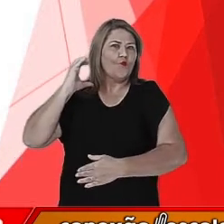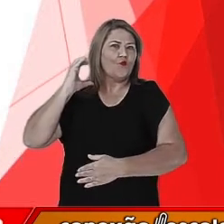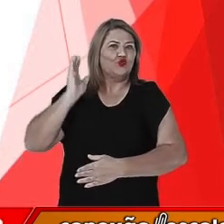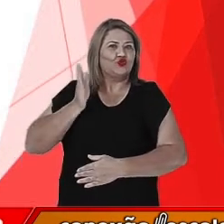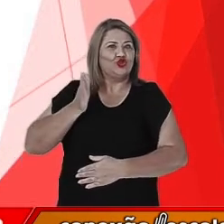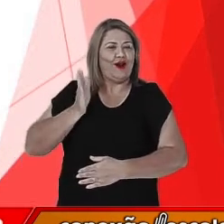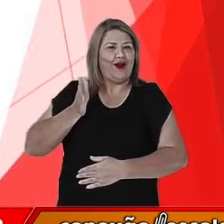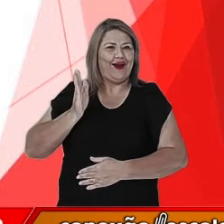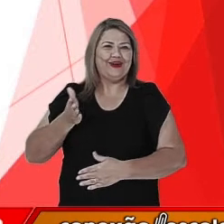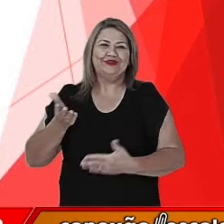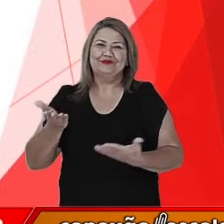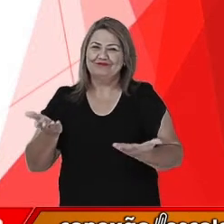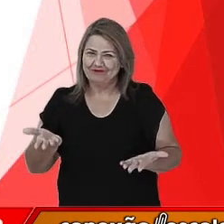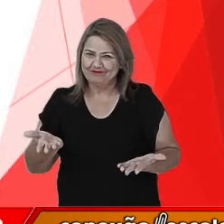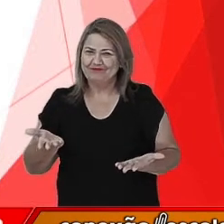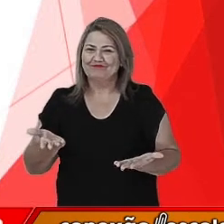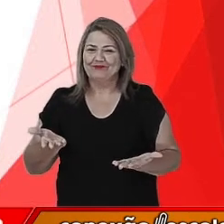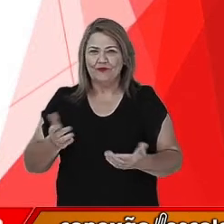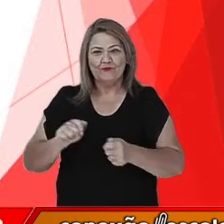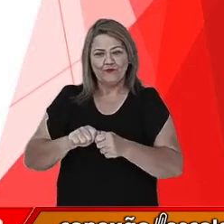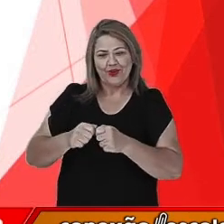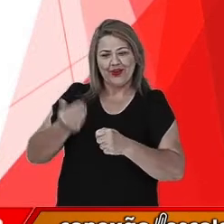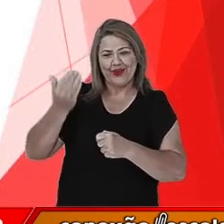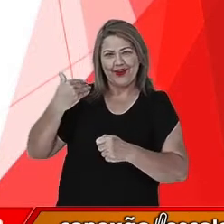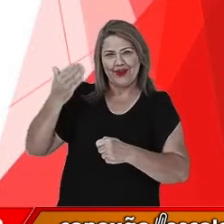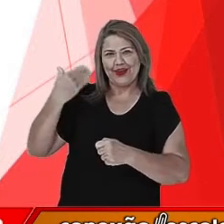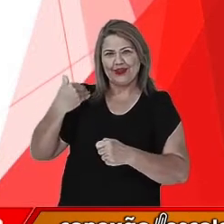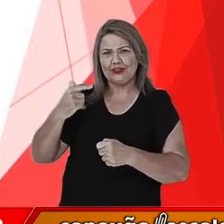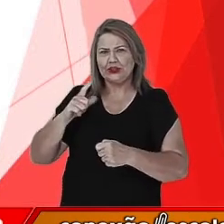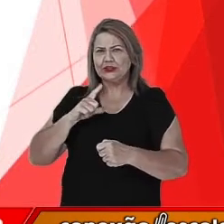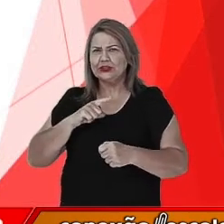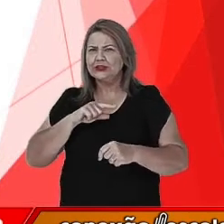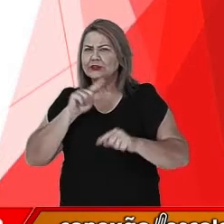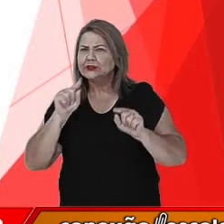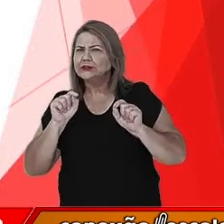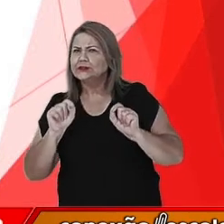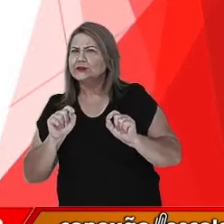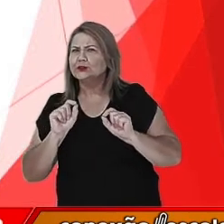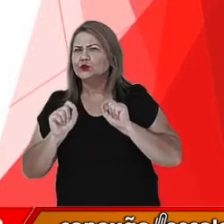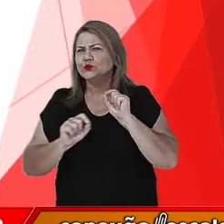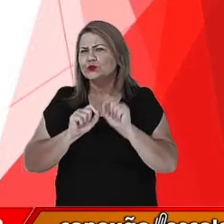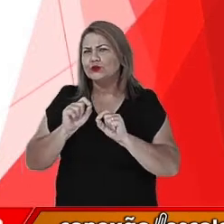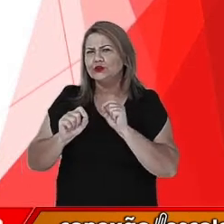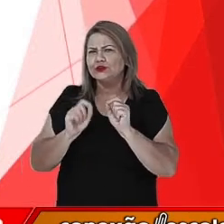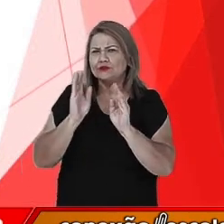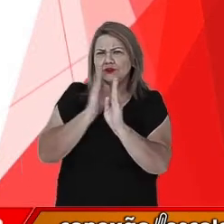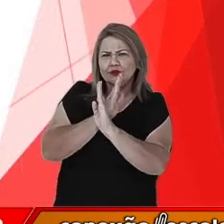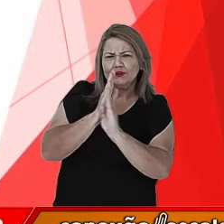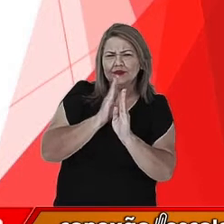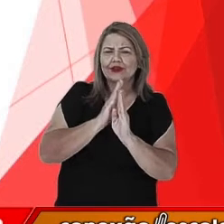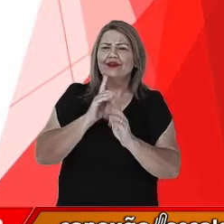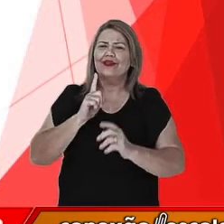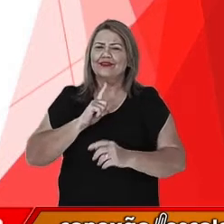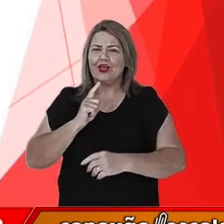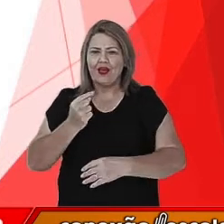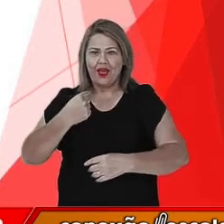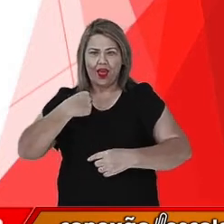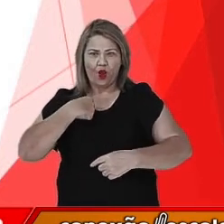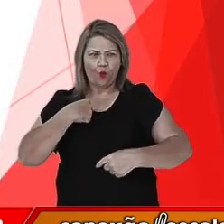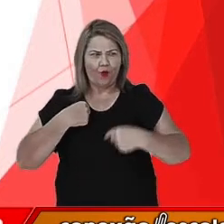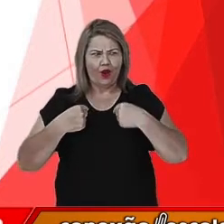e essa ação ela pode ser enigmática, e o fato de falar em primeira pessoa aumenta ainda